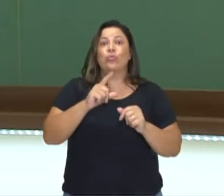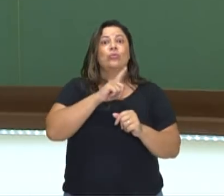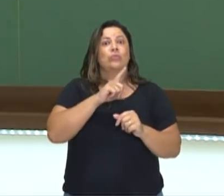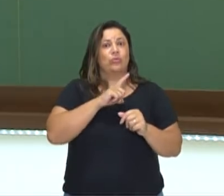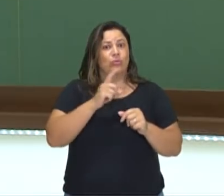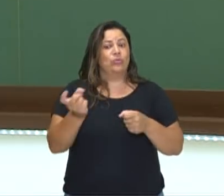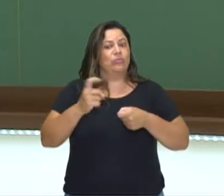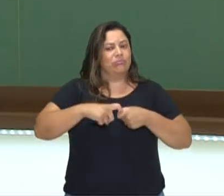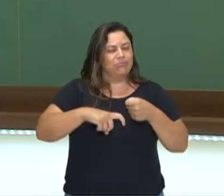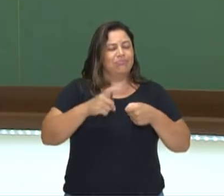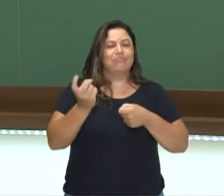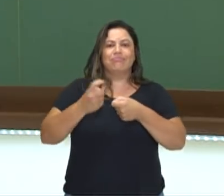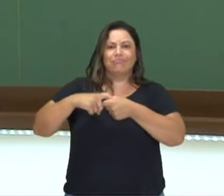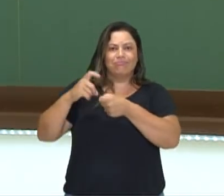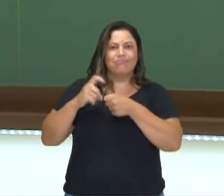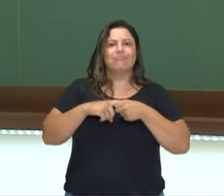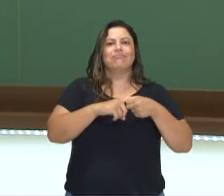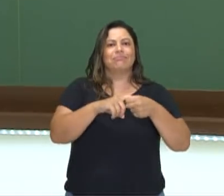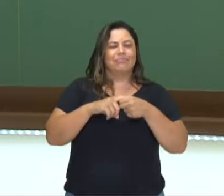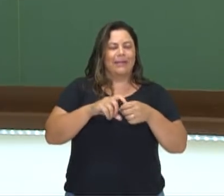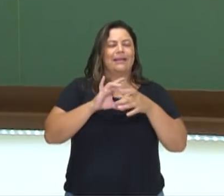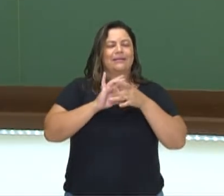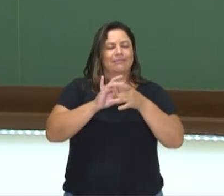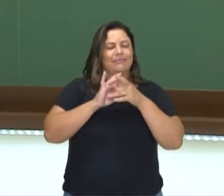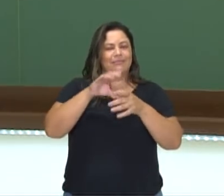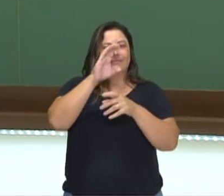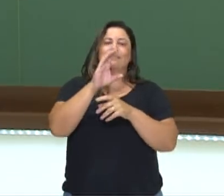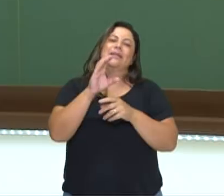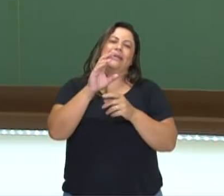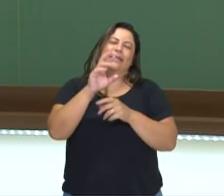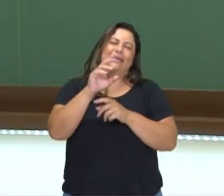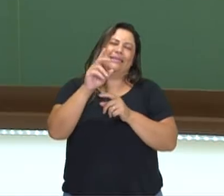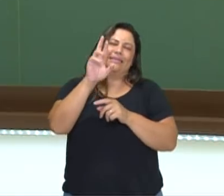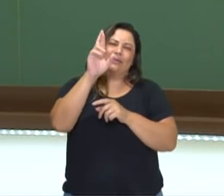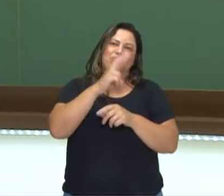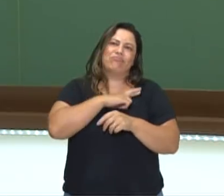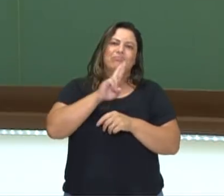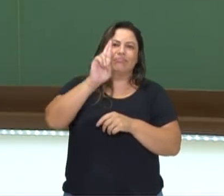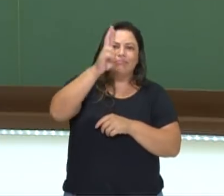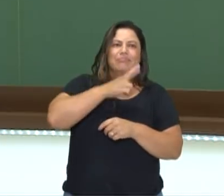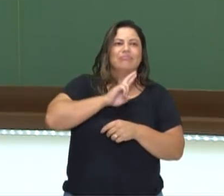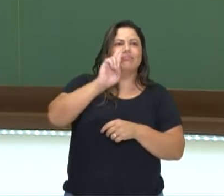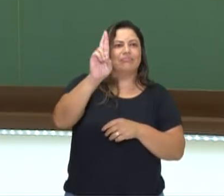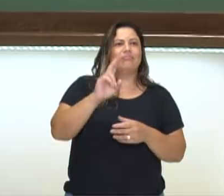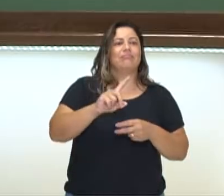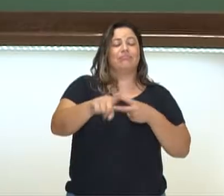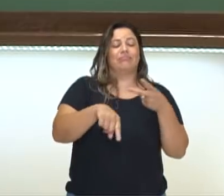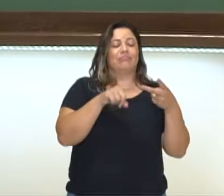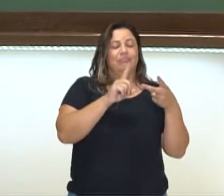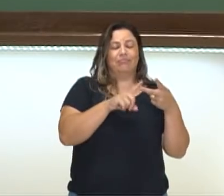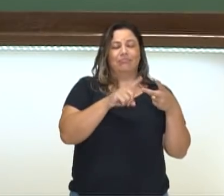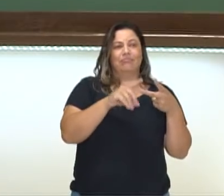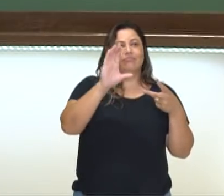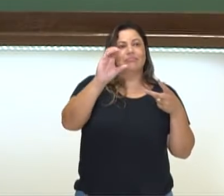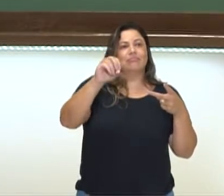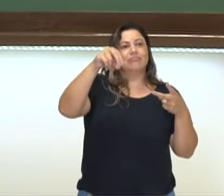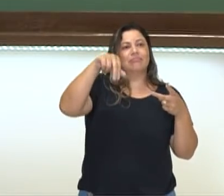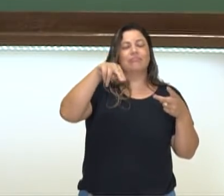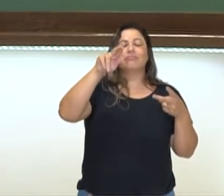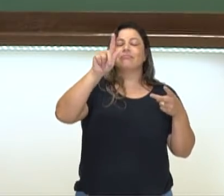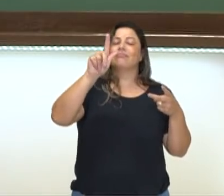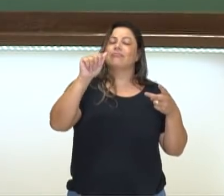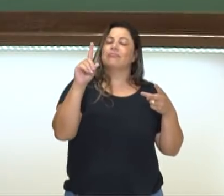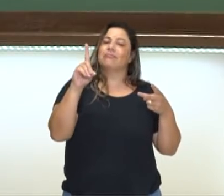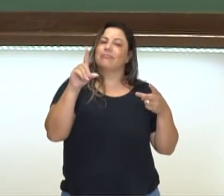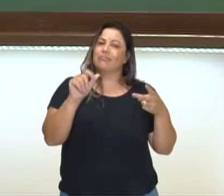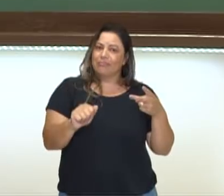folclore e tem ligação direta com a religiosidade. Congada. A congada é uma outra festa popular brasileira, mais